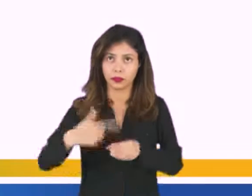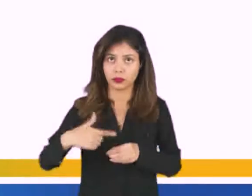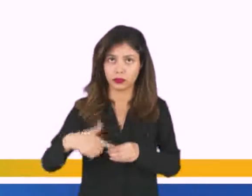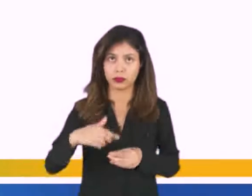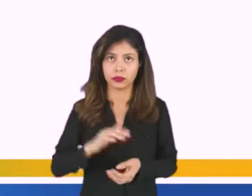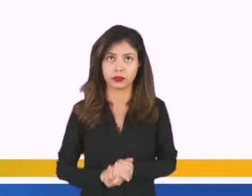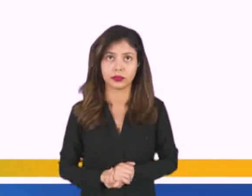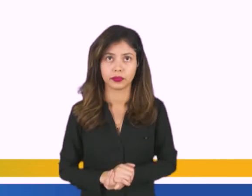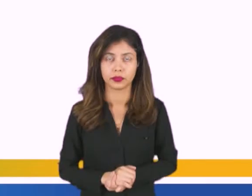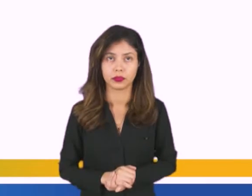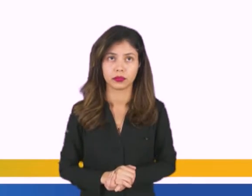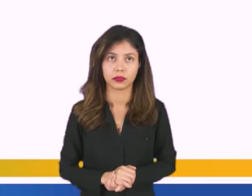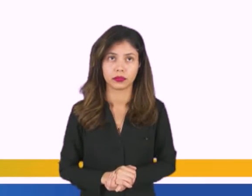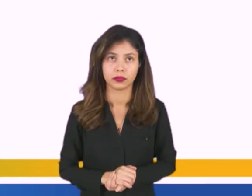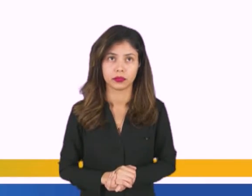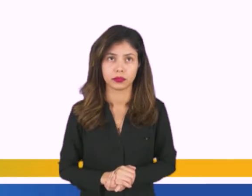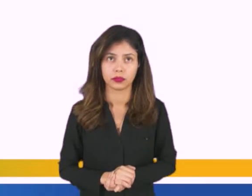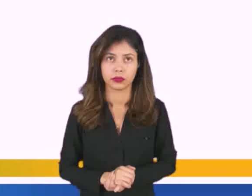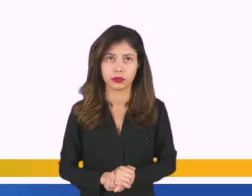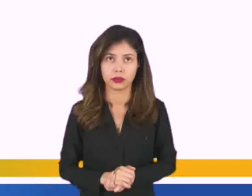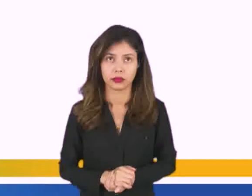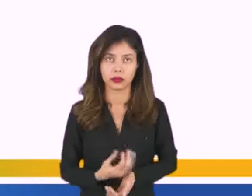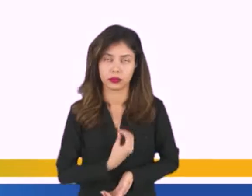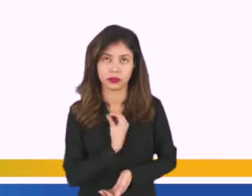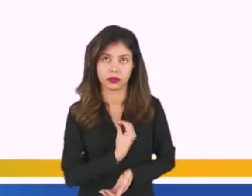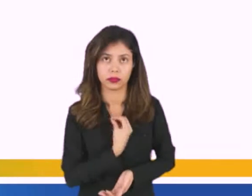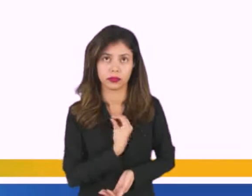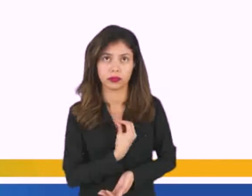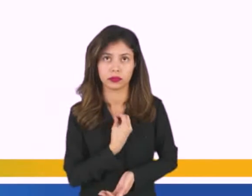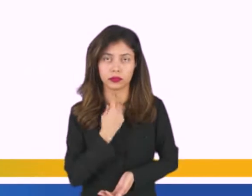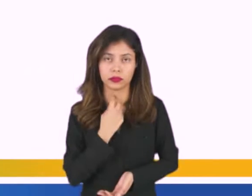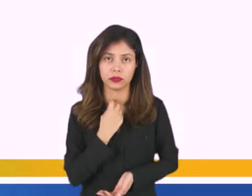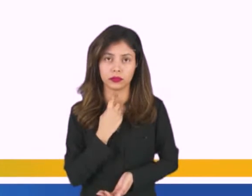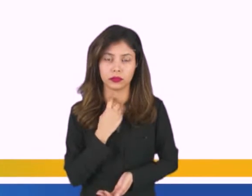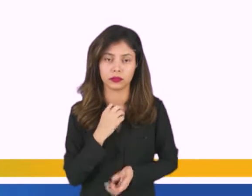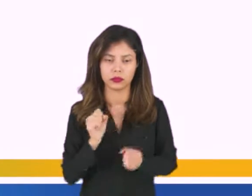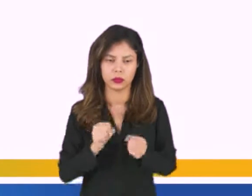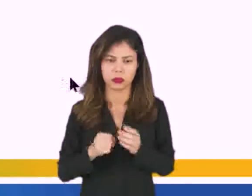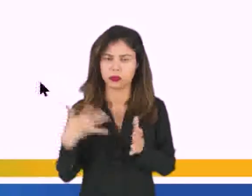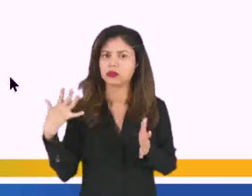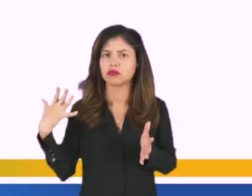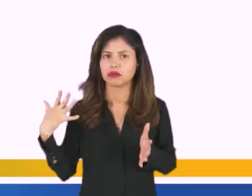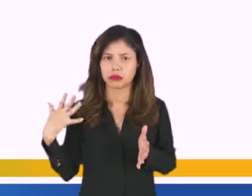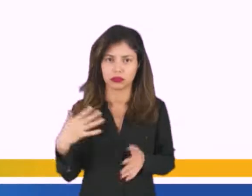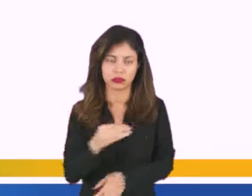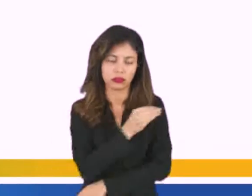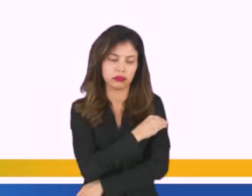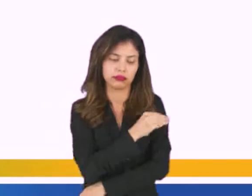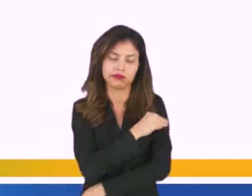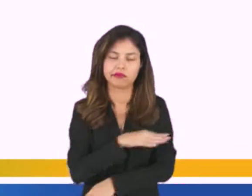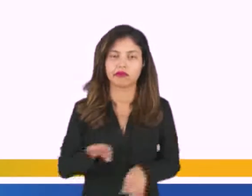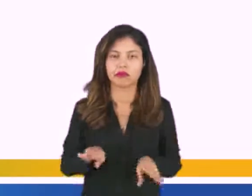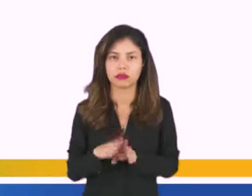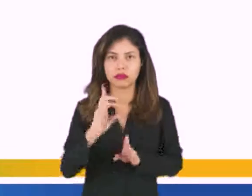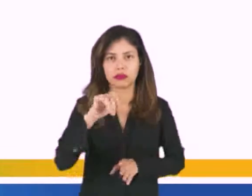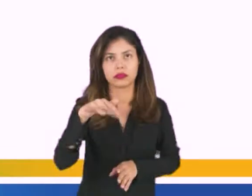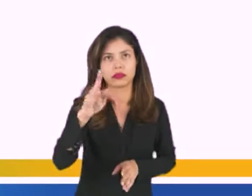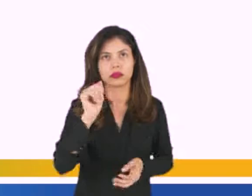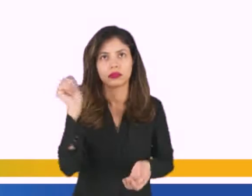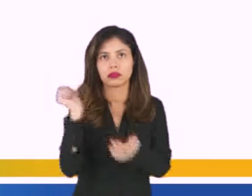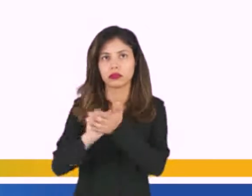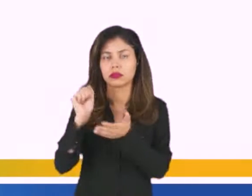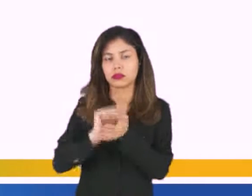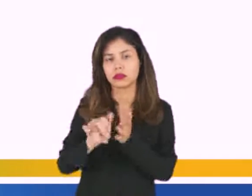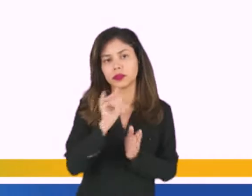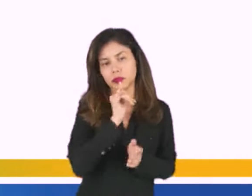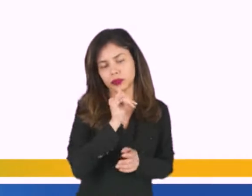de polo, nós temos aqui a presença de uma infinidade de cetonas que não está sendo descrito no